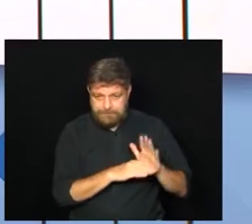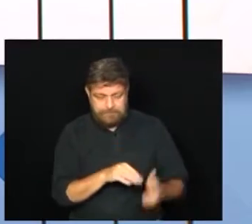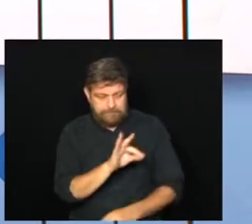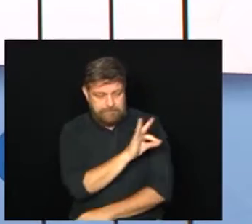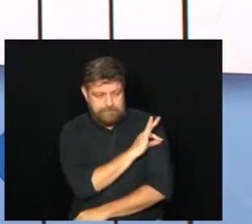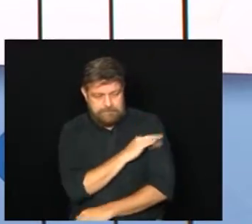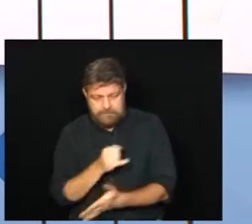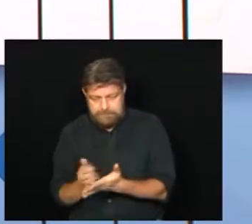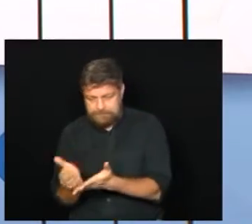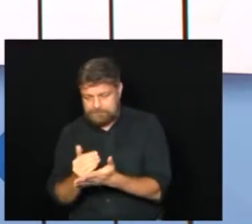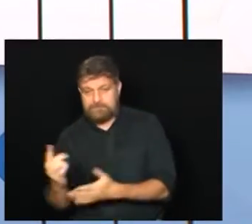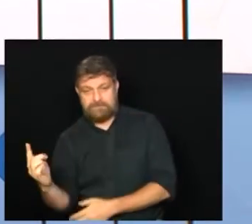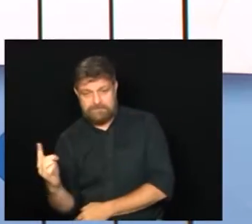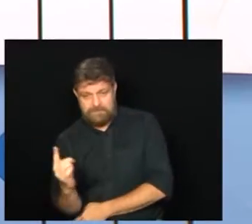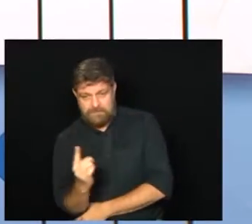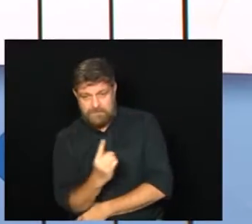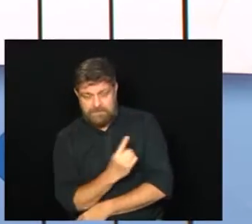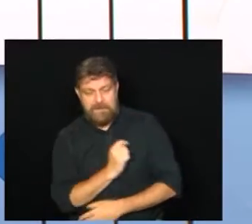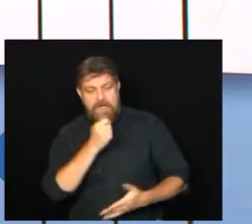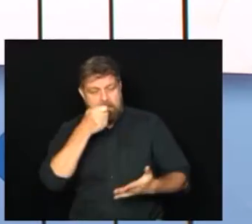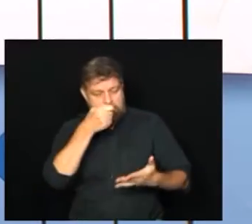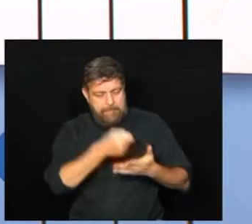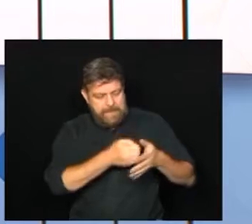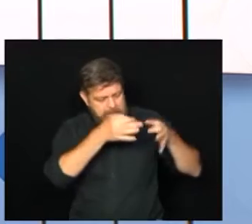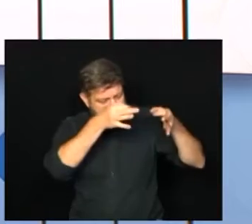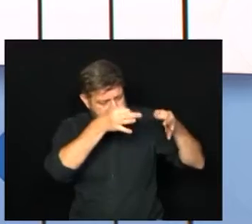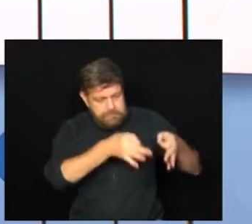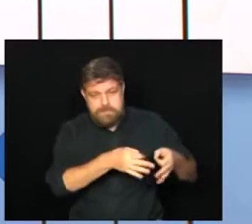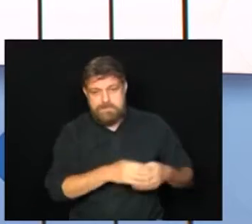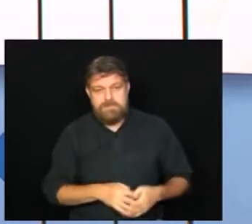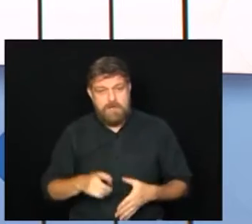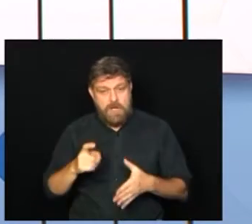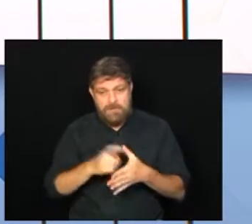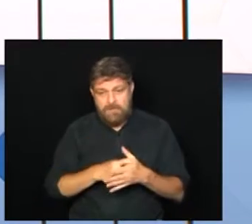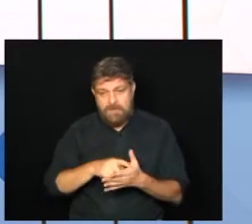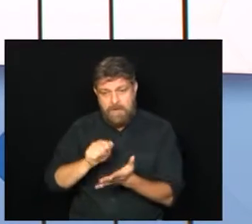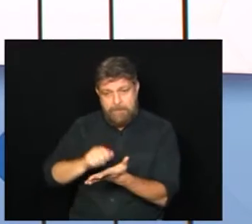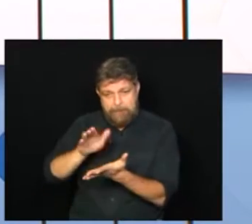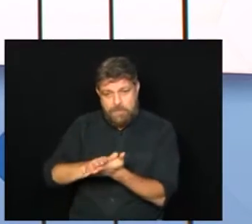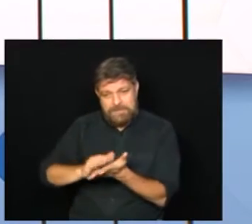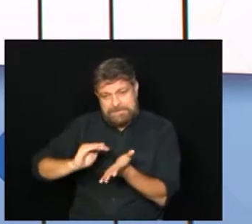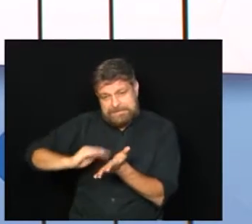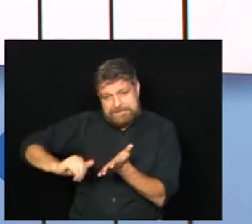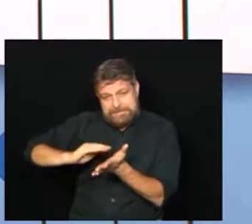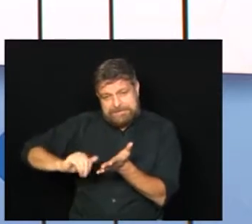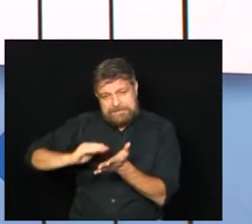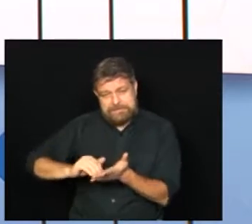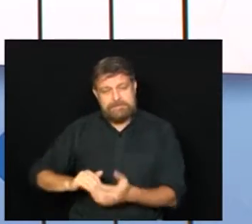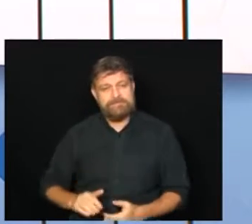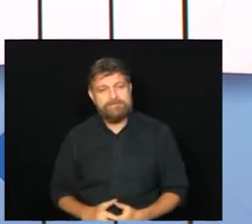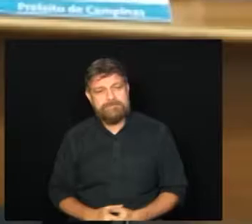será possível ficar em dia com a CETEC sem pagar juros e multas.